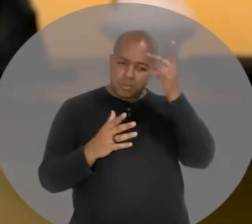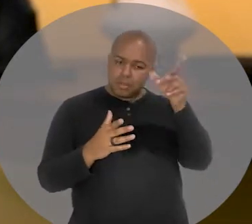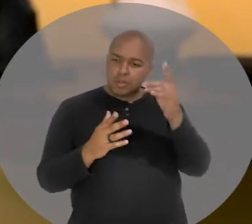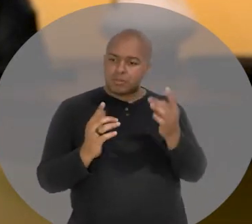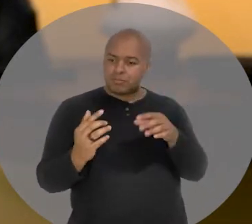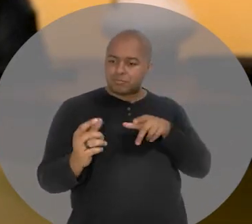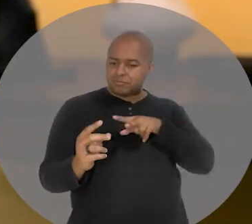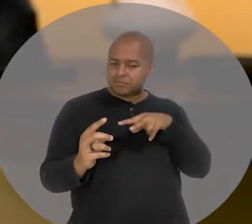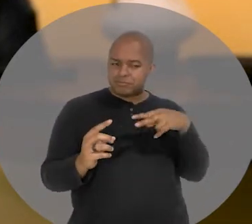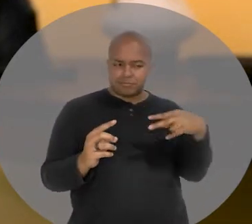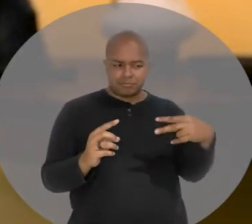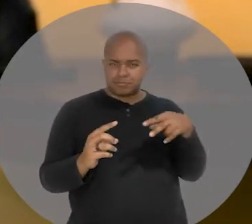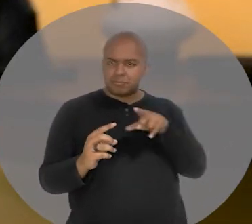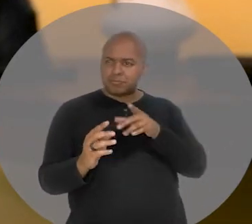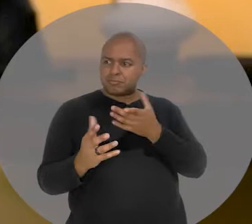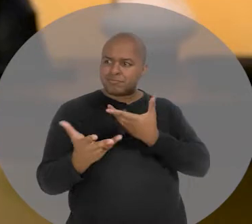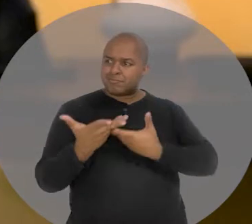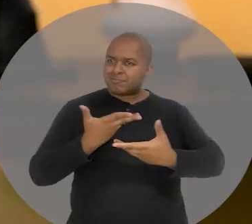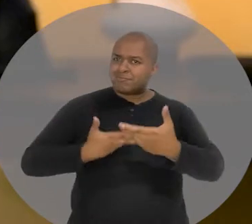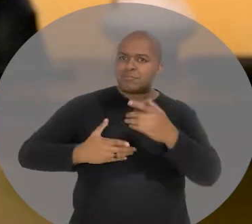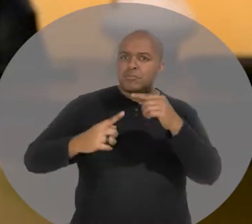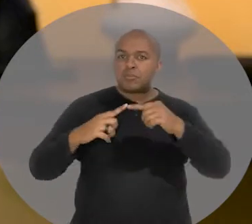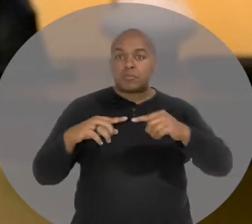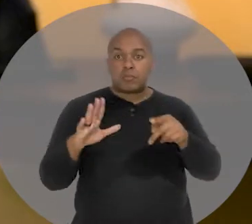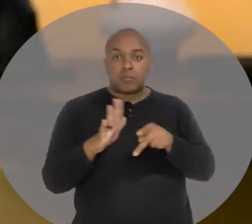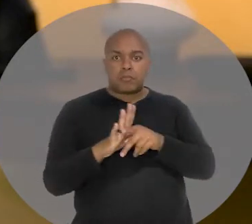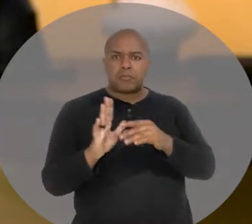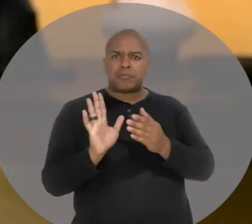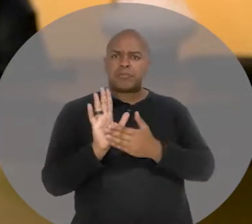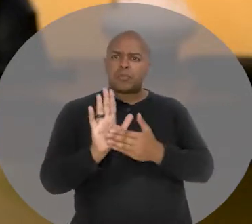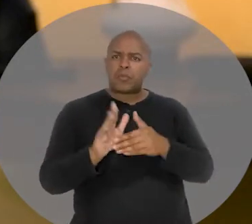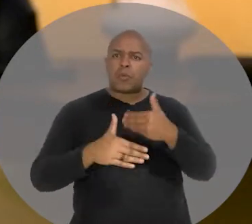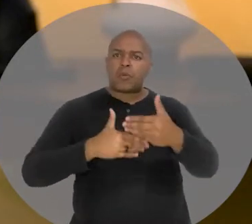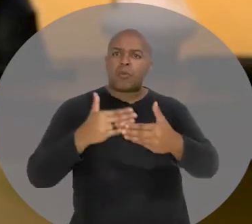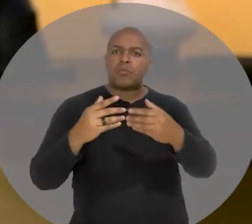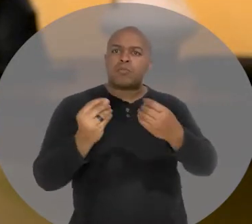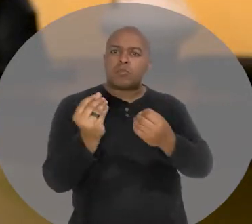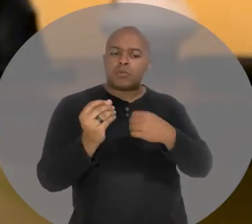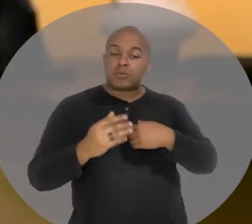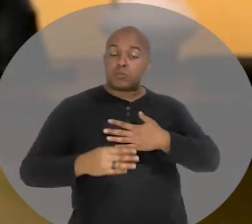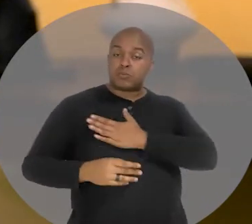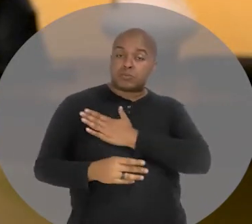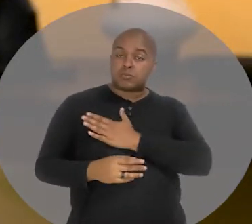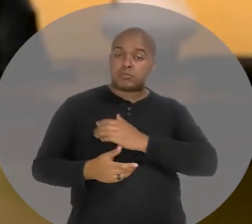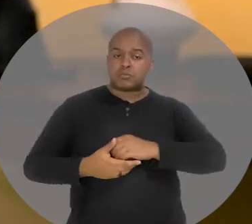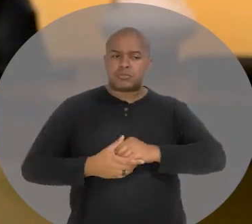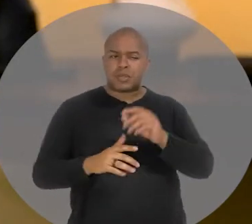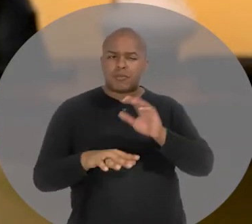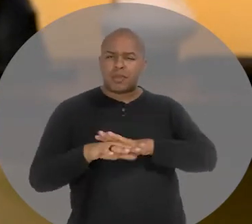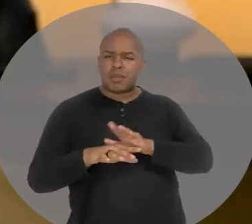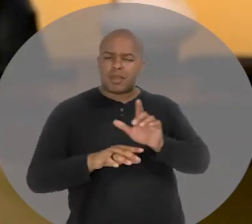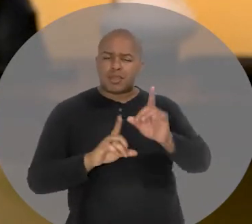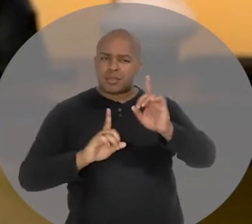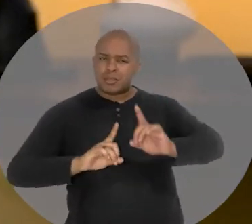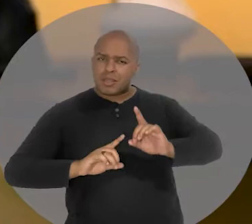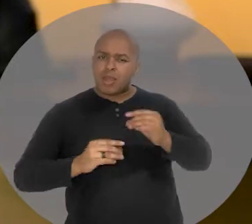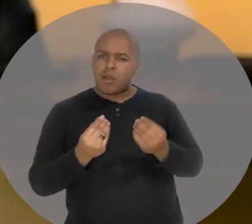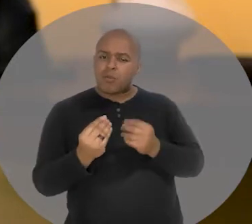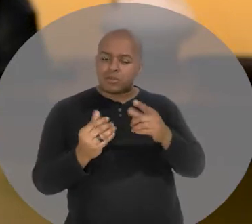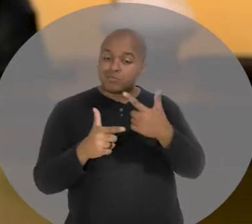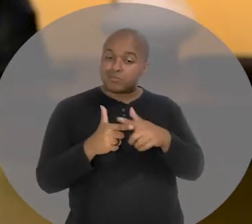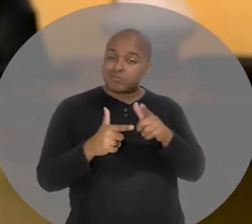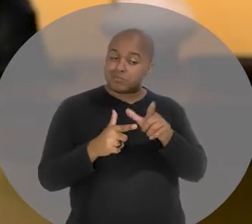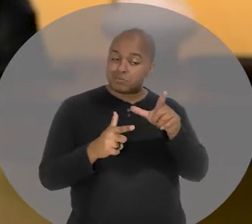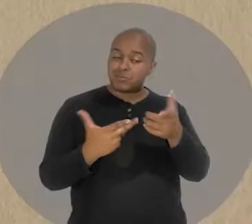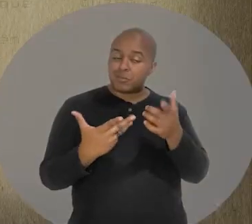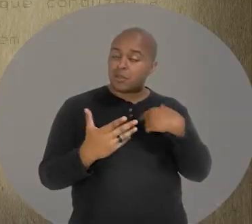que compactuam com processos de estigma e de preconceito e que fazem com que a deficiência se torne esse problema, então, que a gente